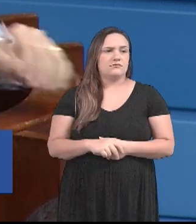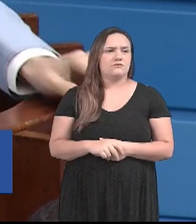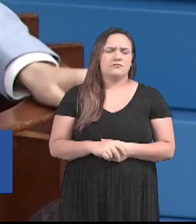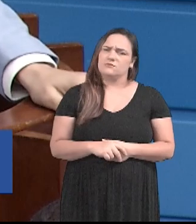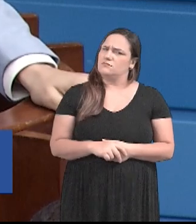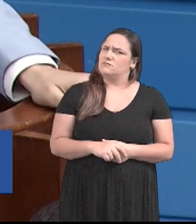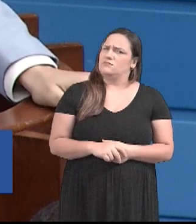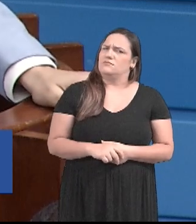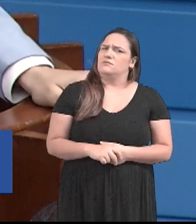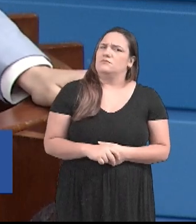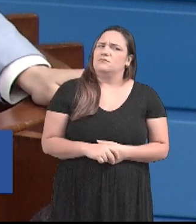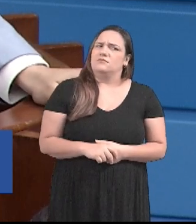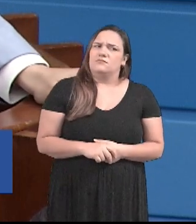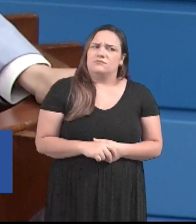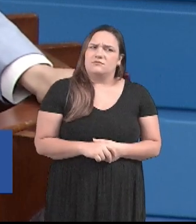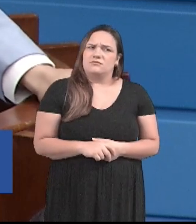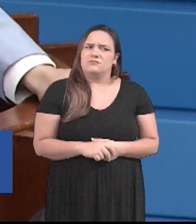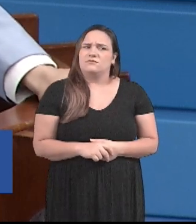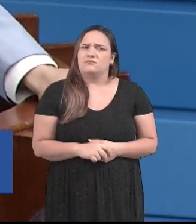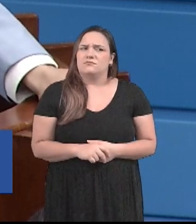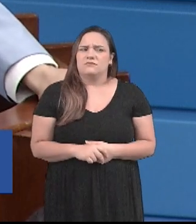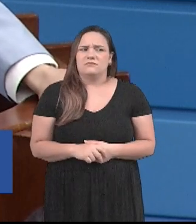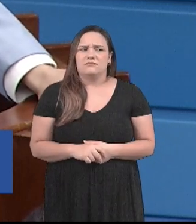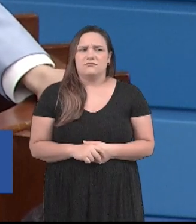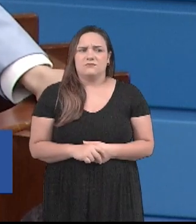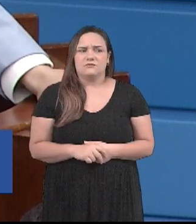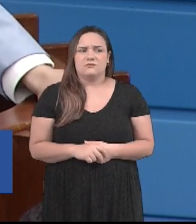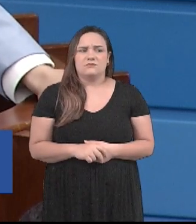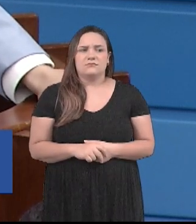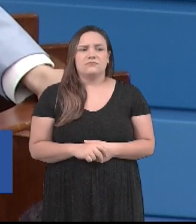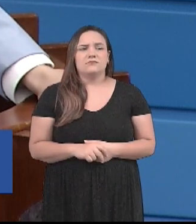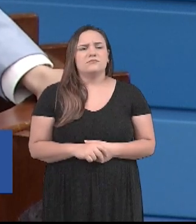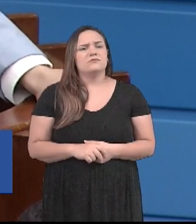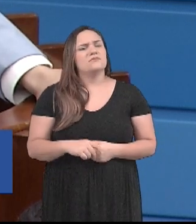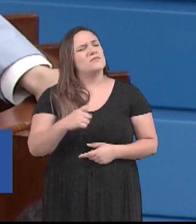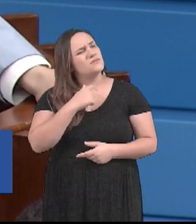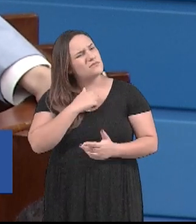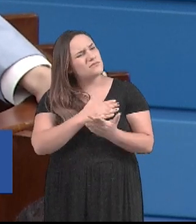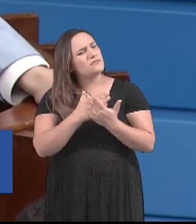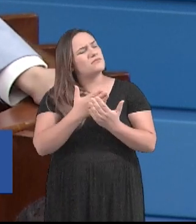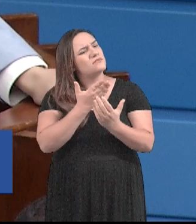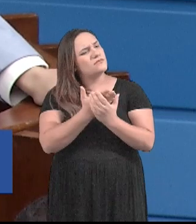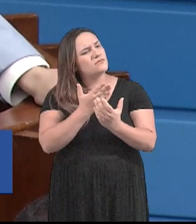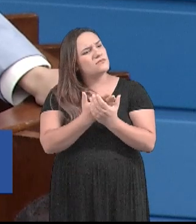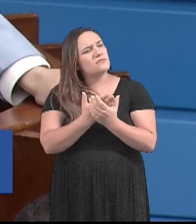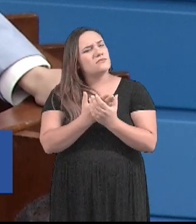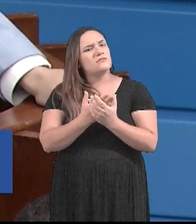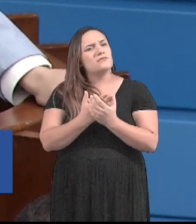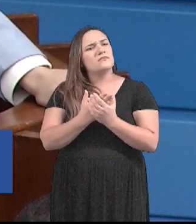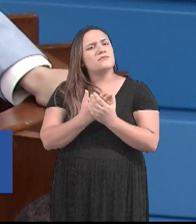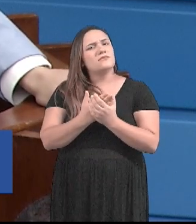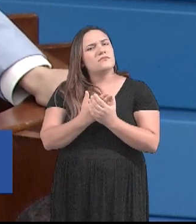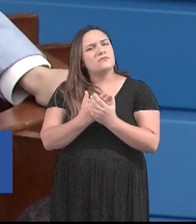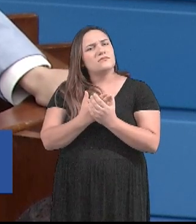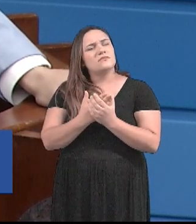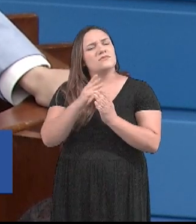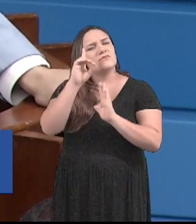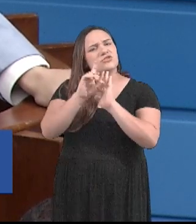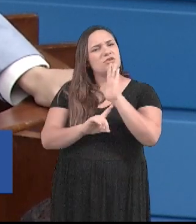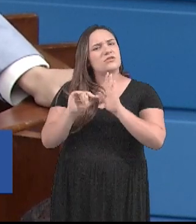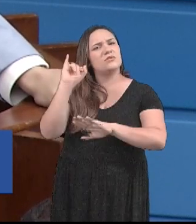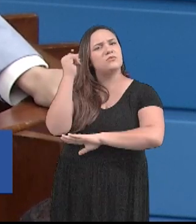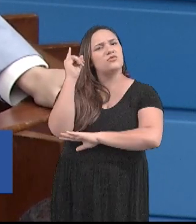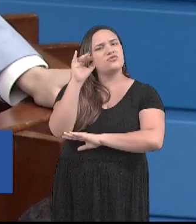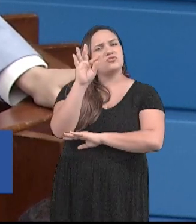Comecei a me debruçar, excelências, sobre os conceitos de direito tributário.